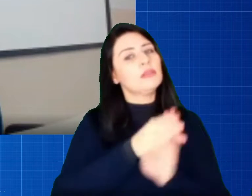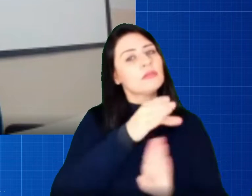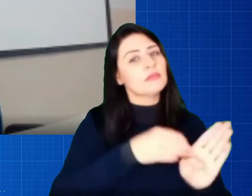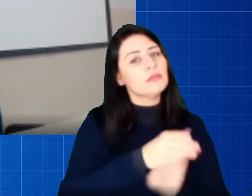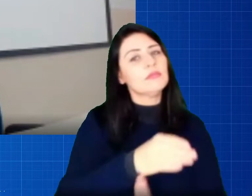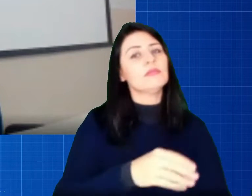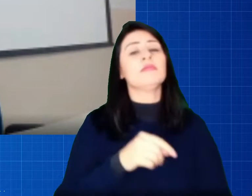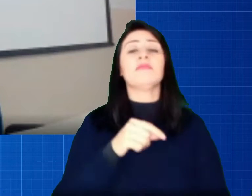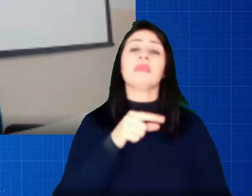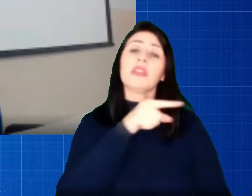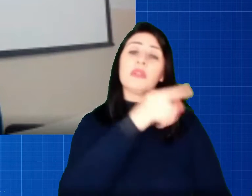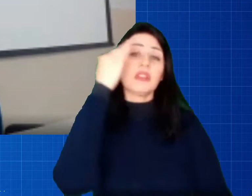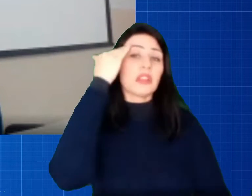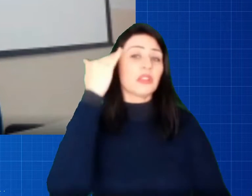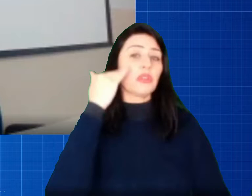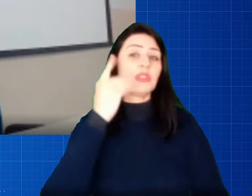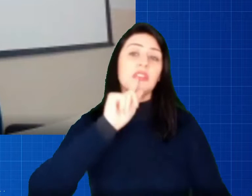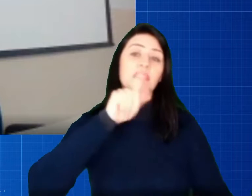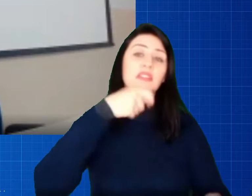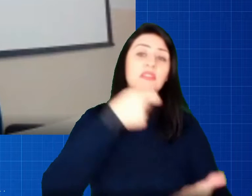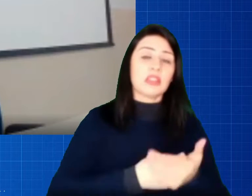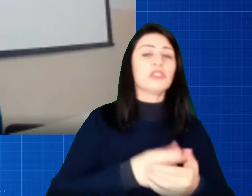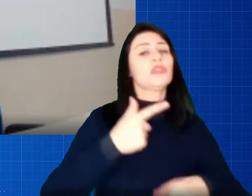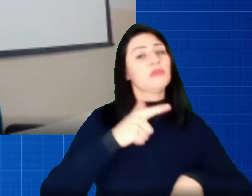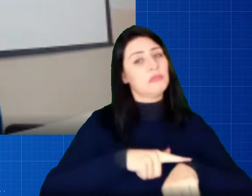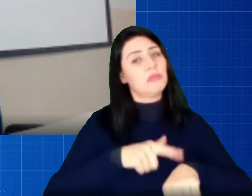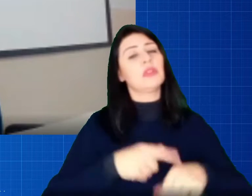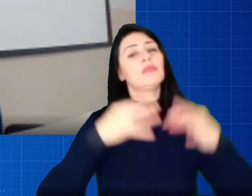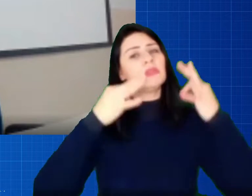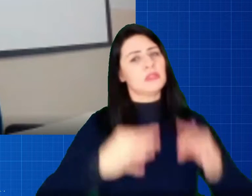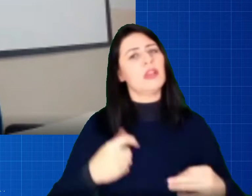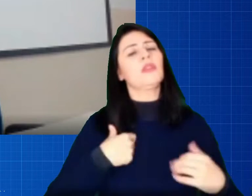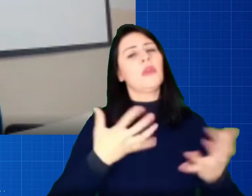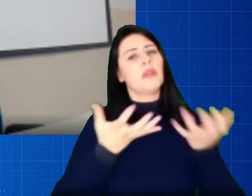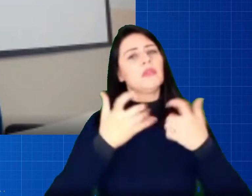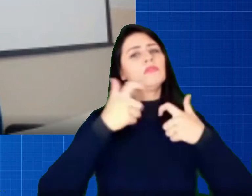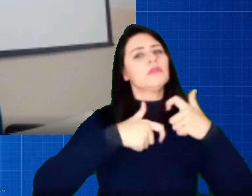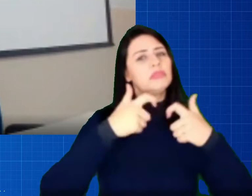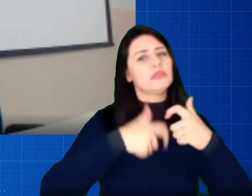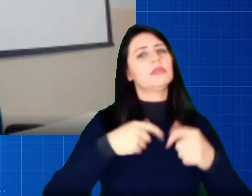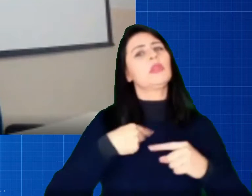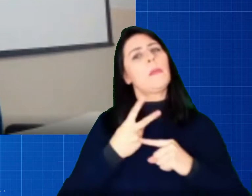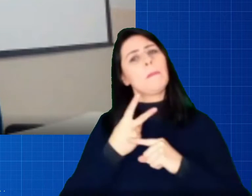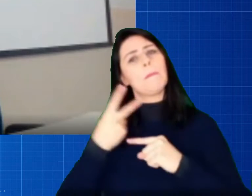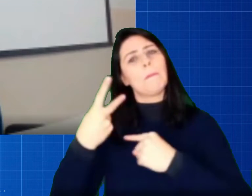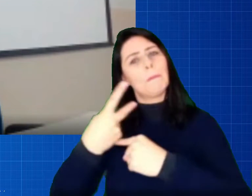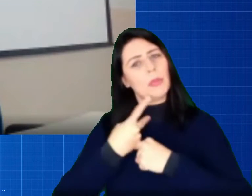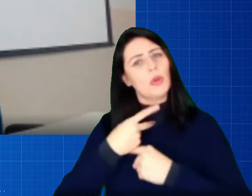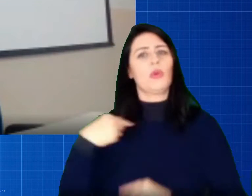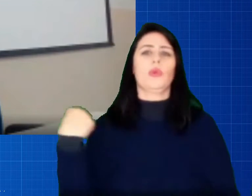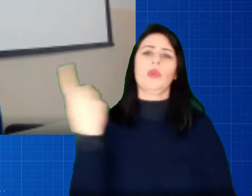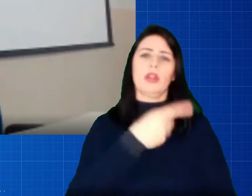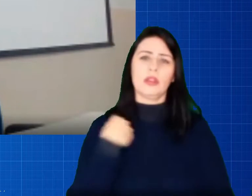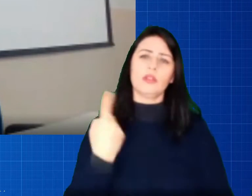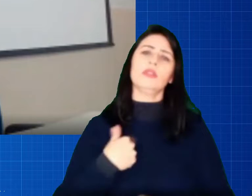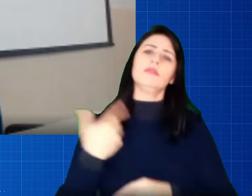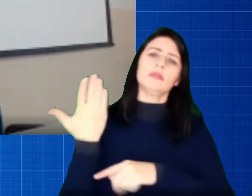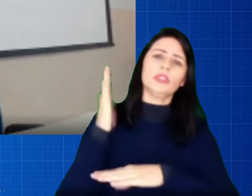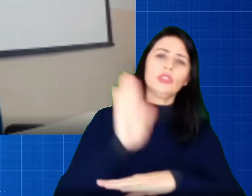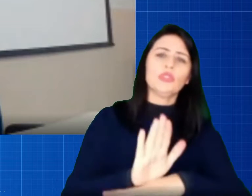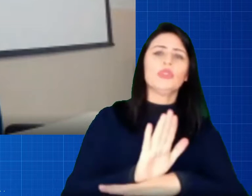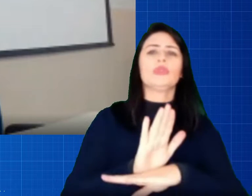eles acharem que foi o momento, procurar a gente para fazer o uso da proteção dos preservativos,